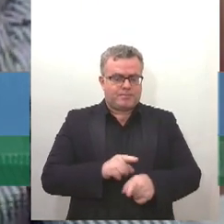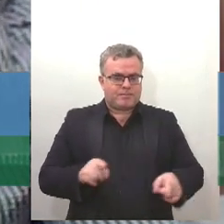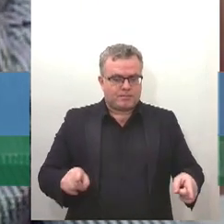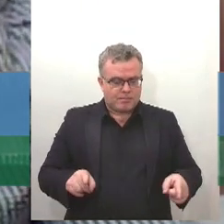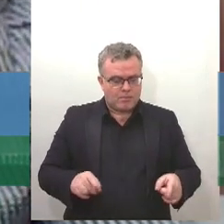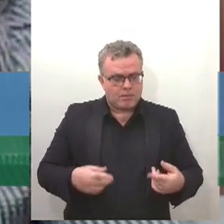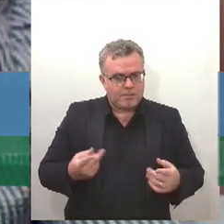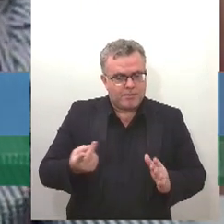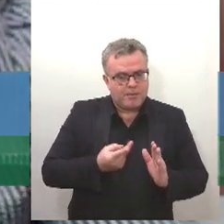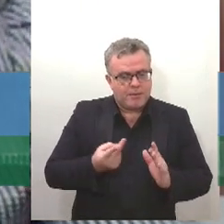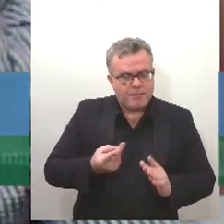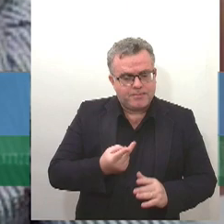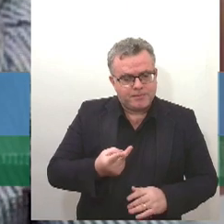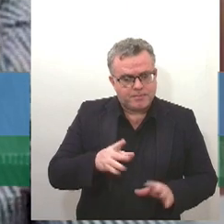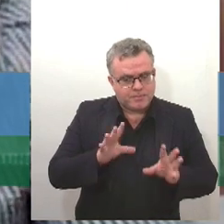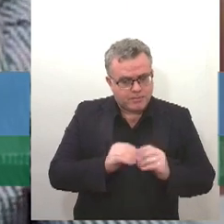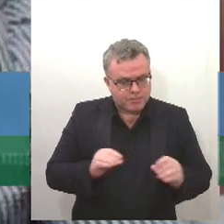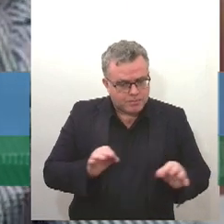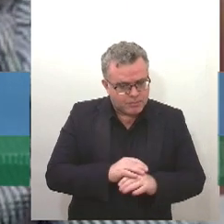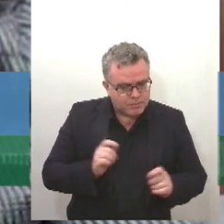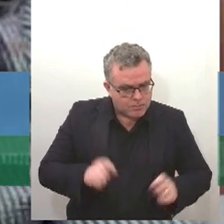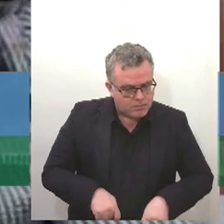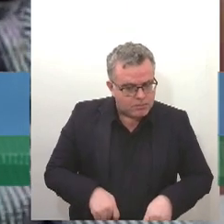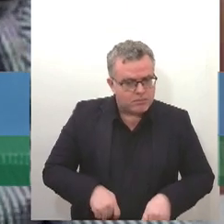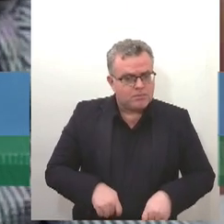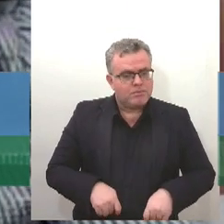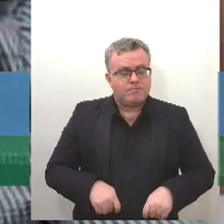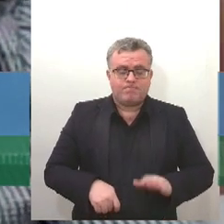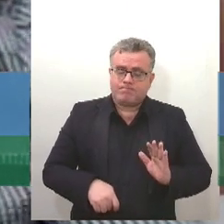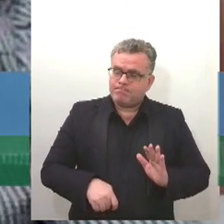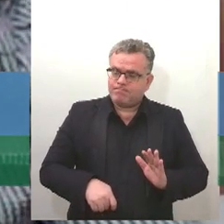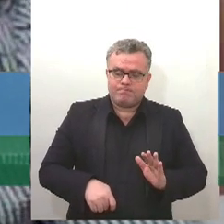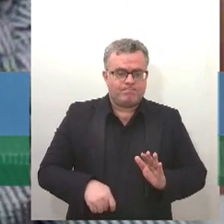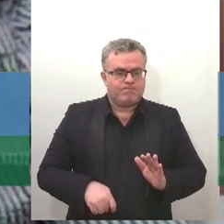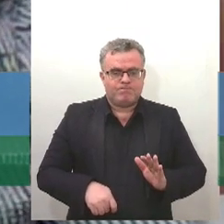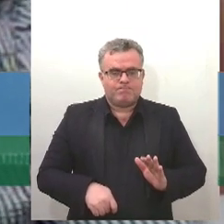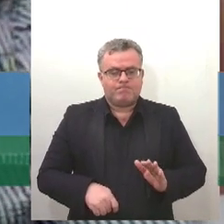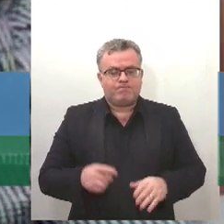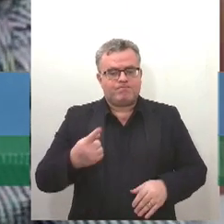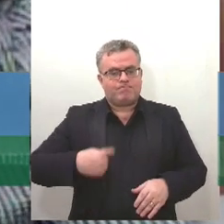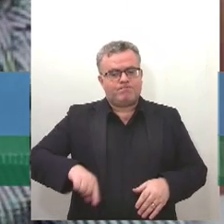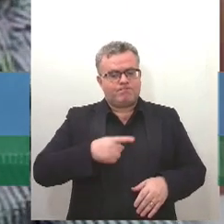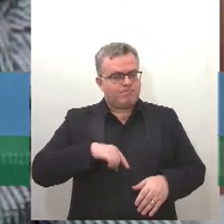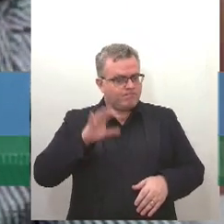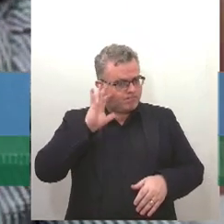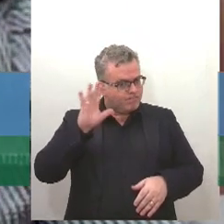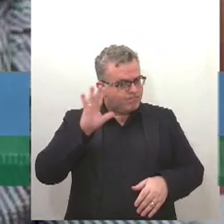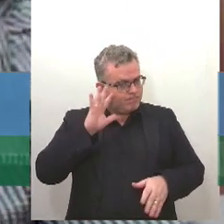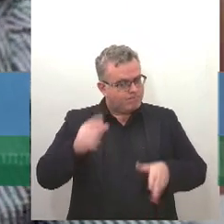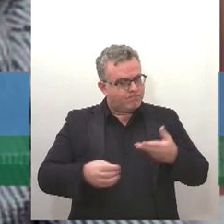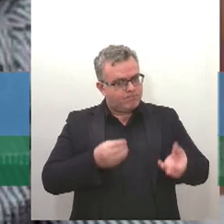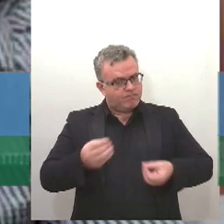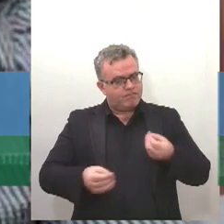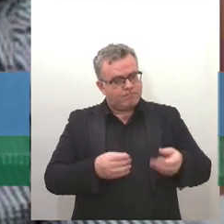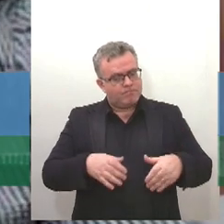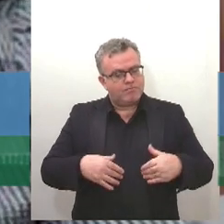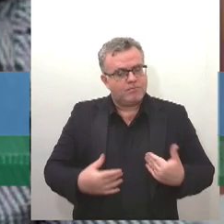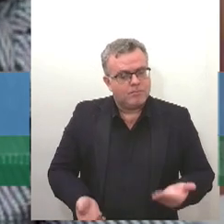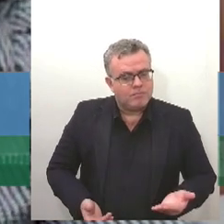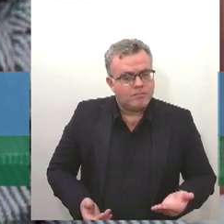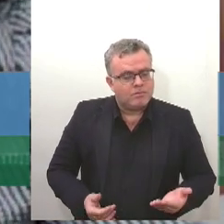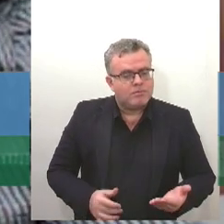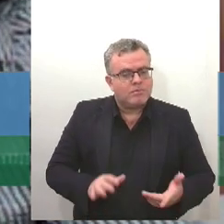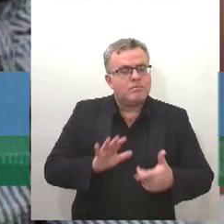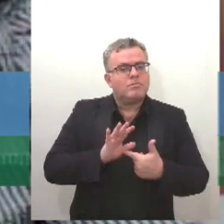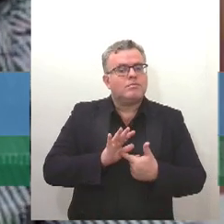mas quando a gente pensa que eh e o que tá mais chamando atenção é como foi colocada a